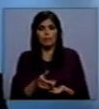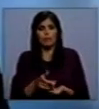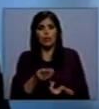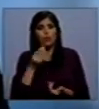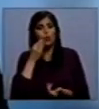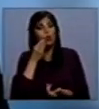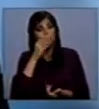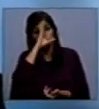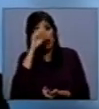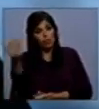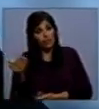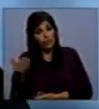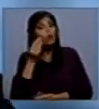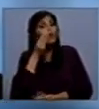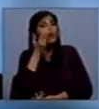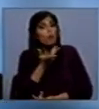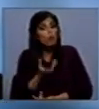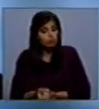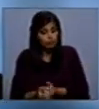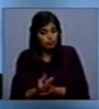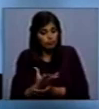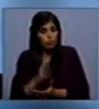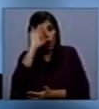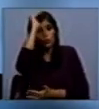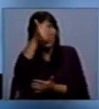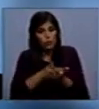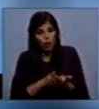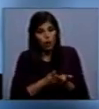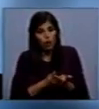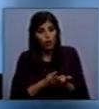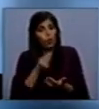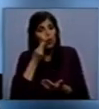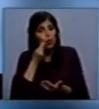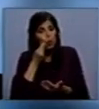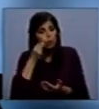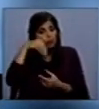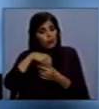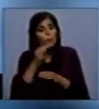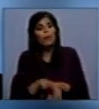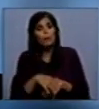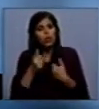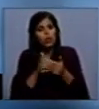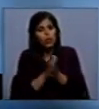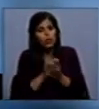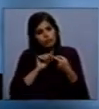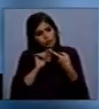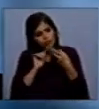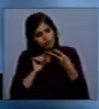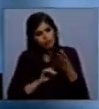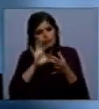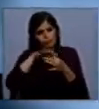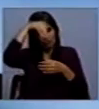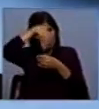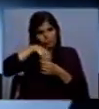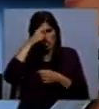direito digamos assim estabeleceram as constituições com o parlamentarismo tudo isso faz parte da história da europa ele sabia também a